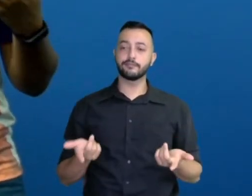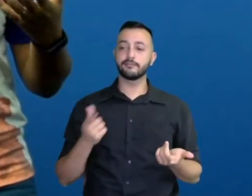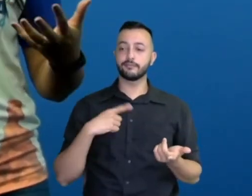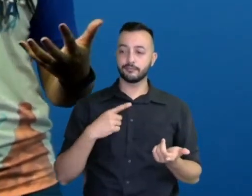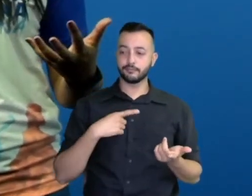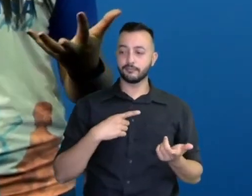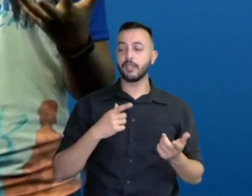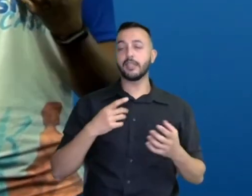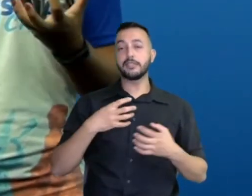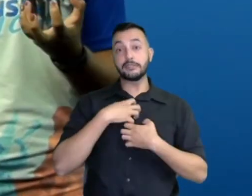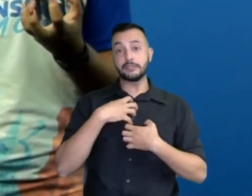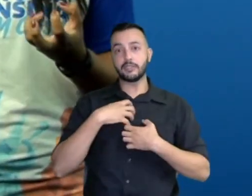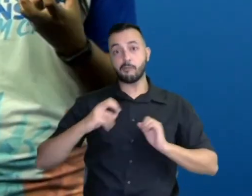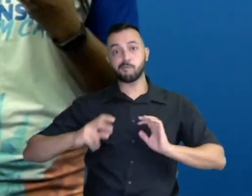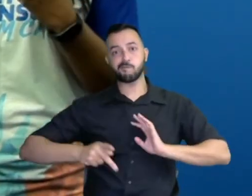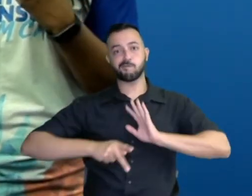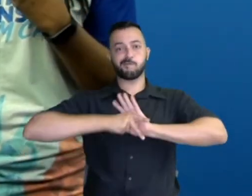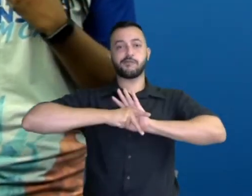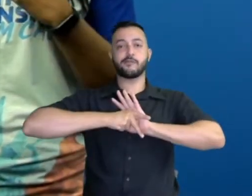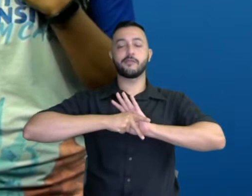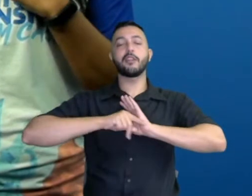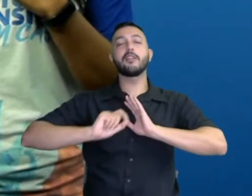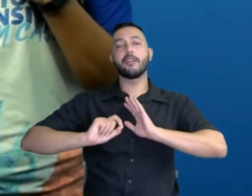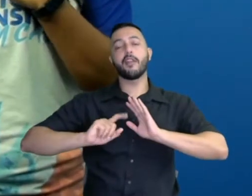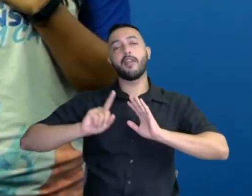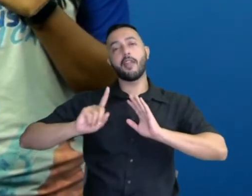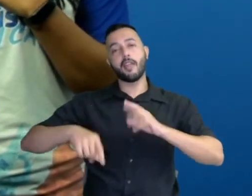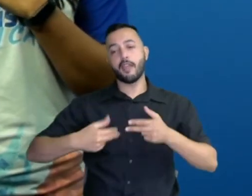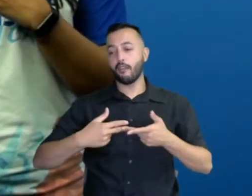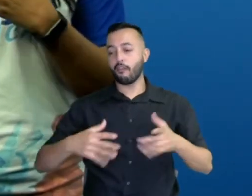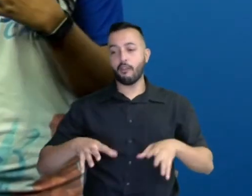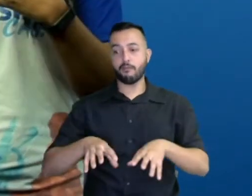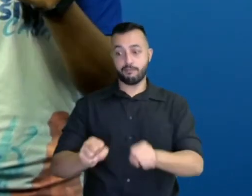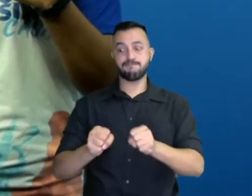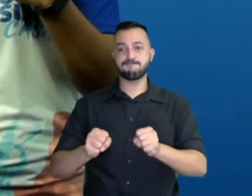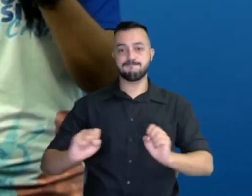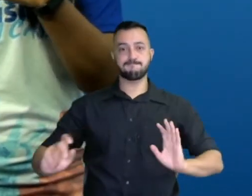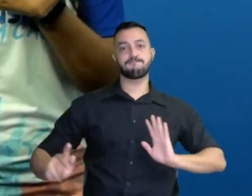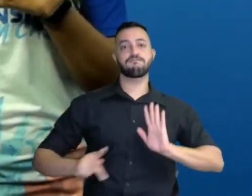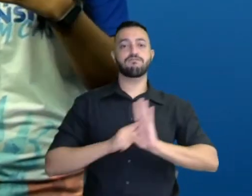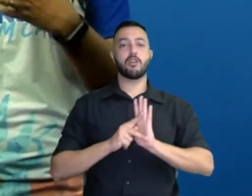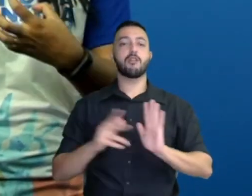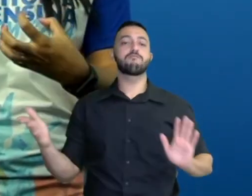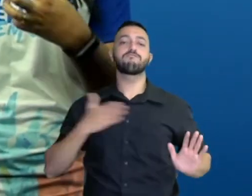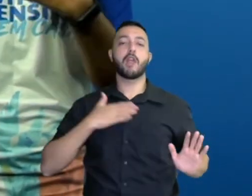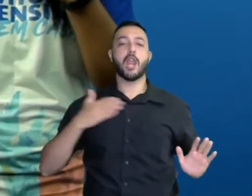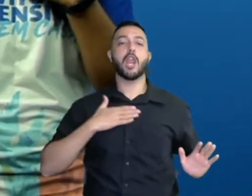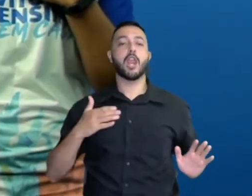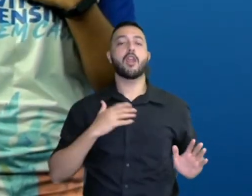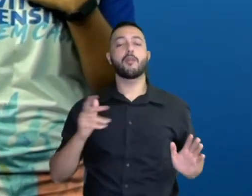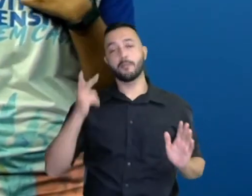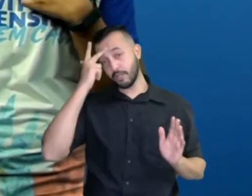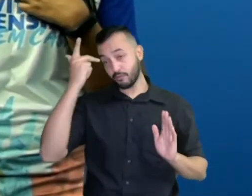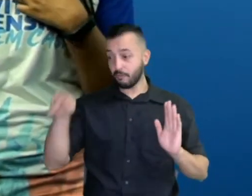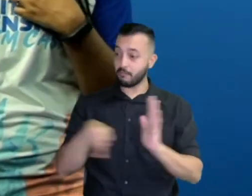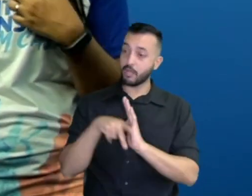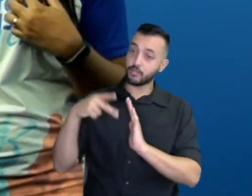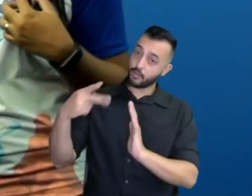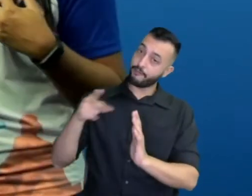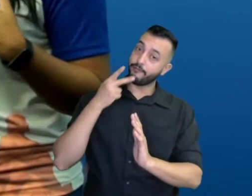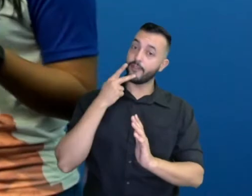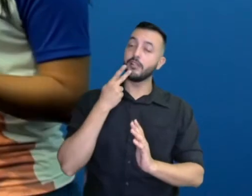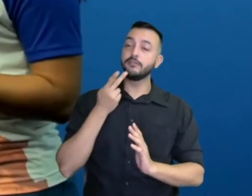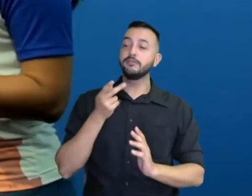de possessivo. Possessivo é aquilo que indica posse, que indica que é seu, que é daquela pessoa que